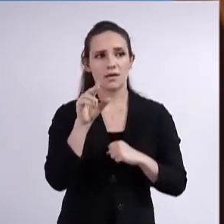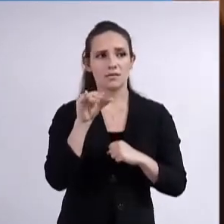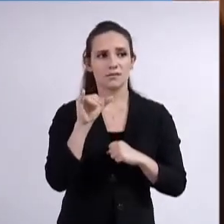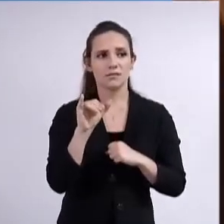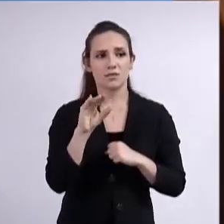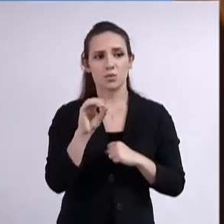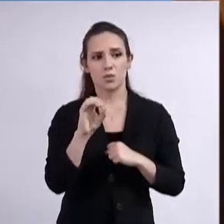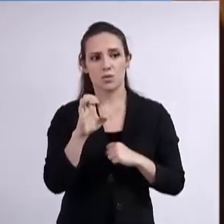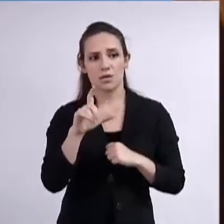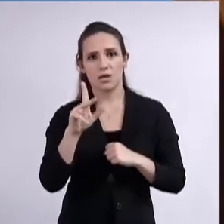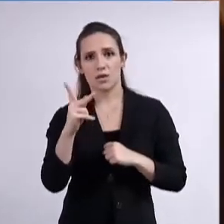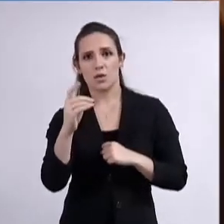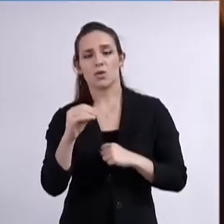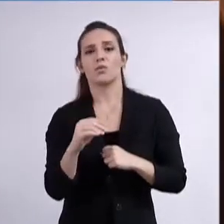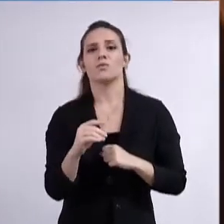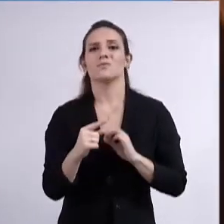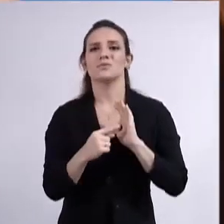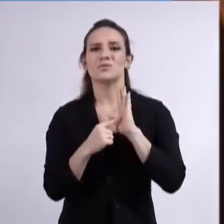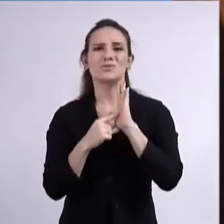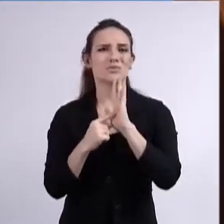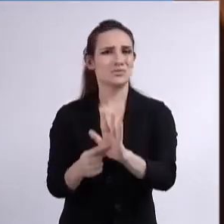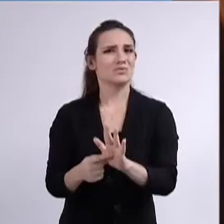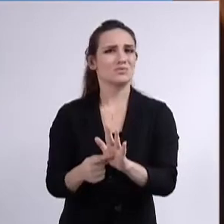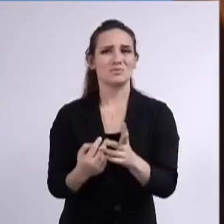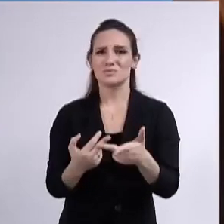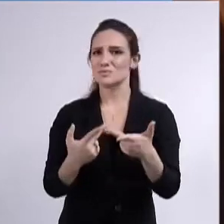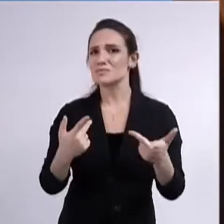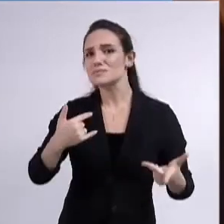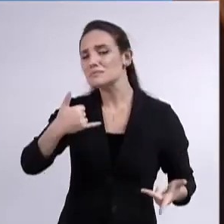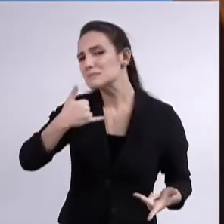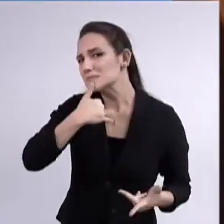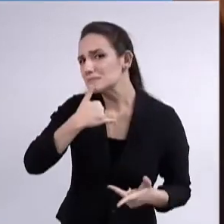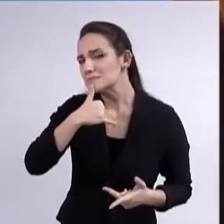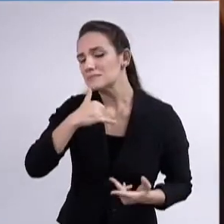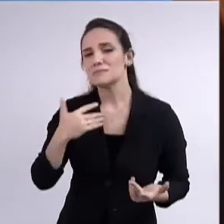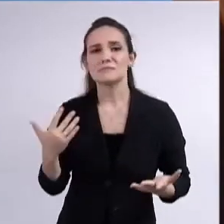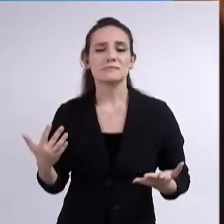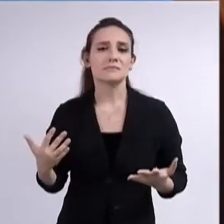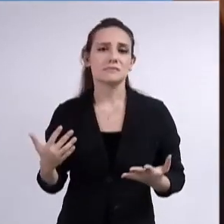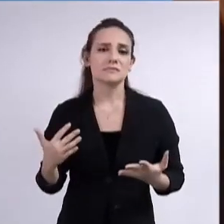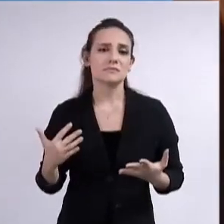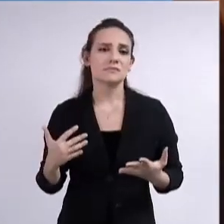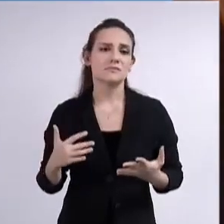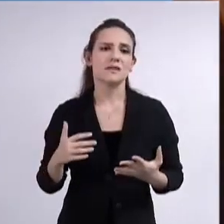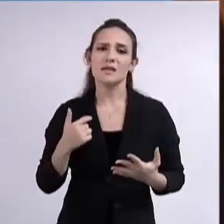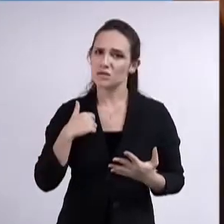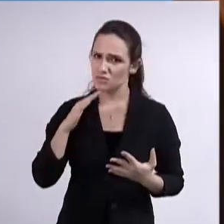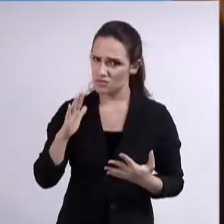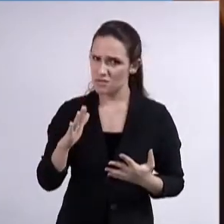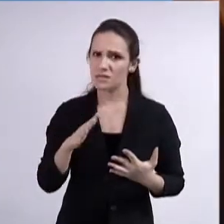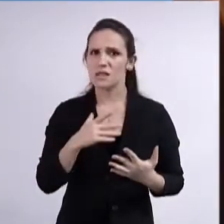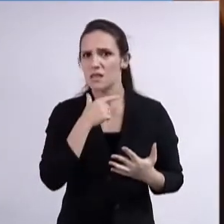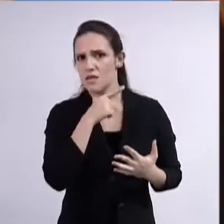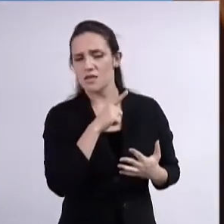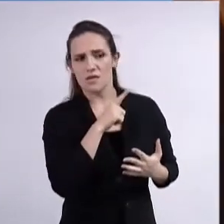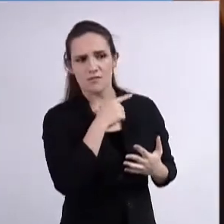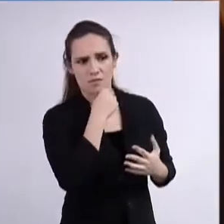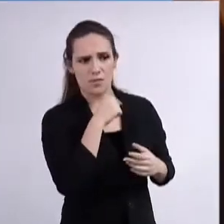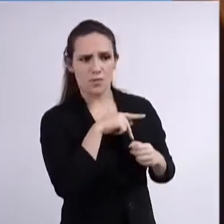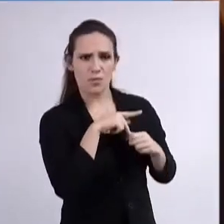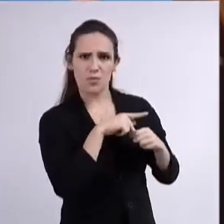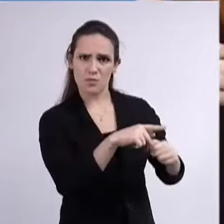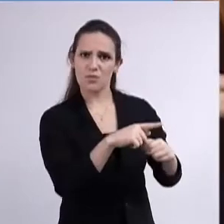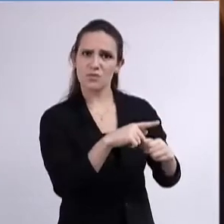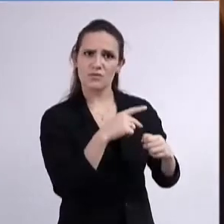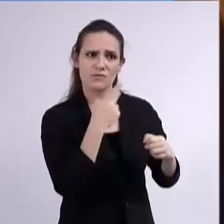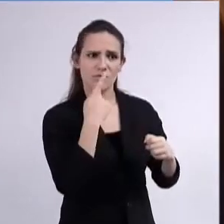me trouxe um retrato muito difícil, que eu já sabia que existia em Campo Grande. Já ouvi de um promotor da 27ª Vara da